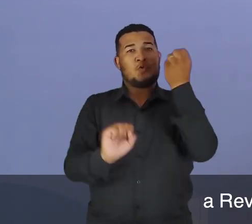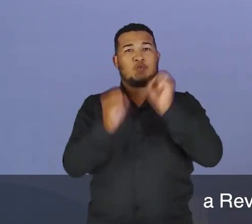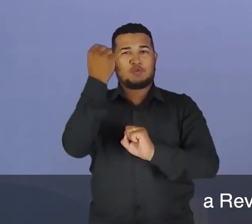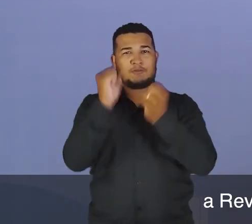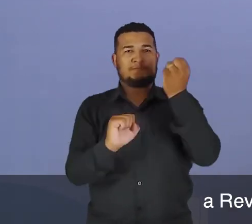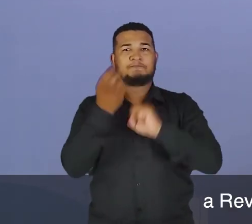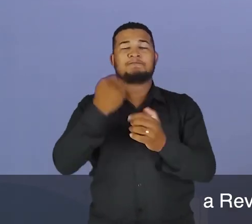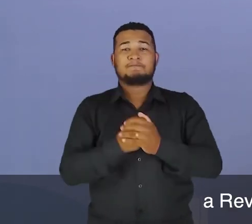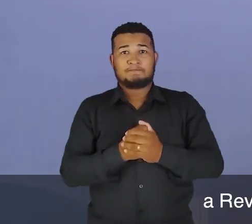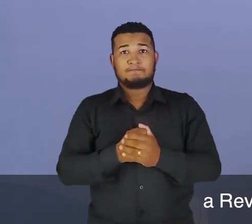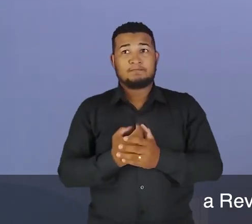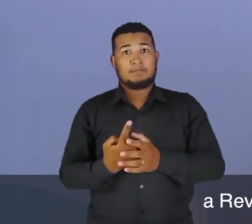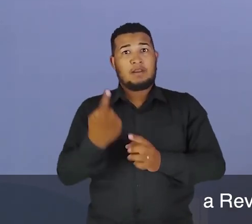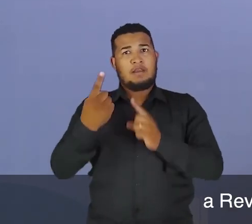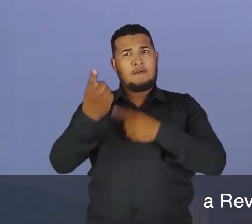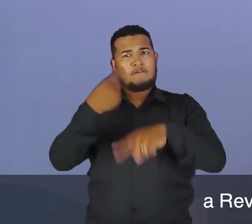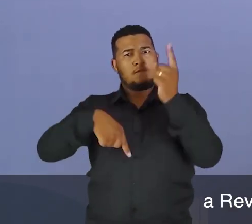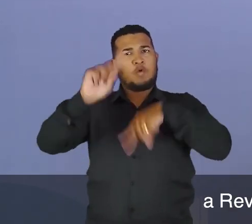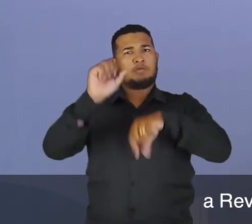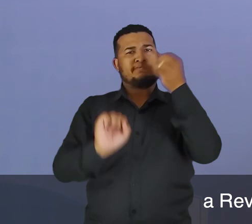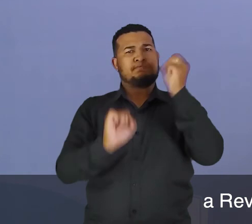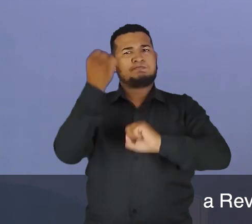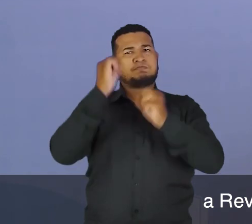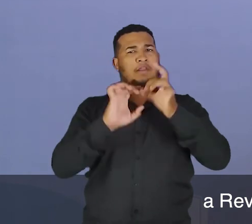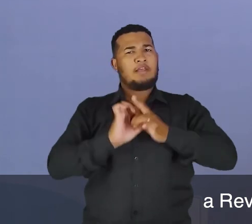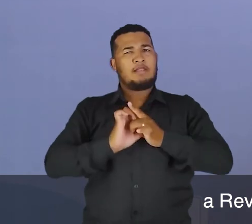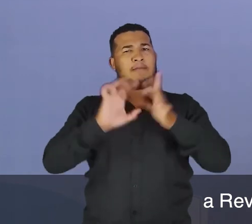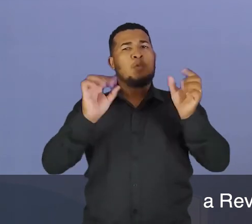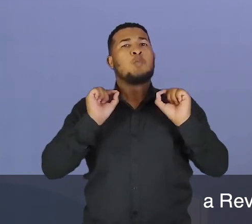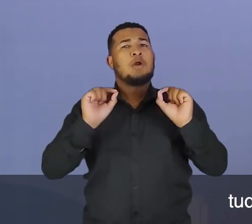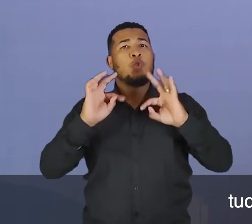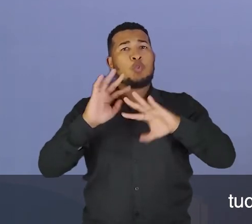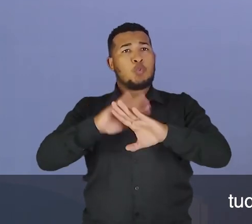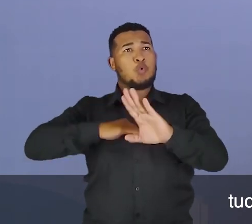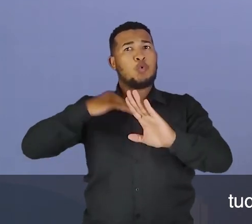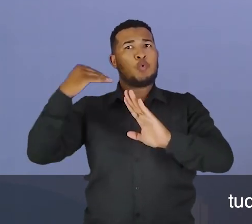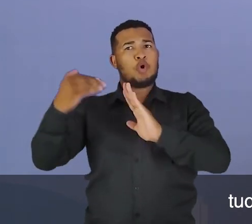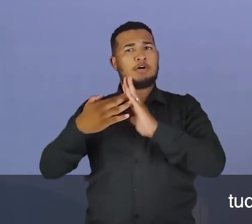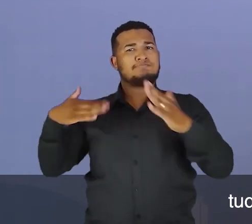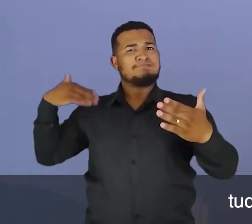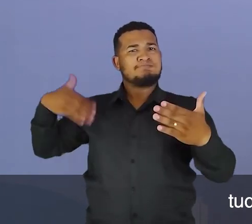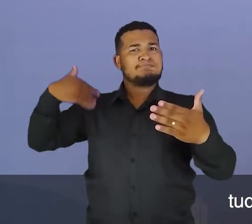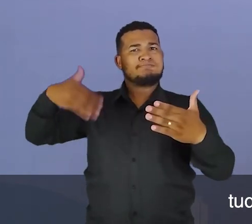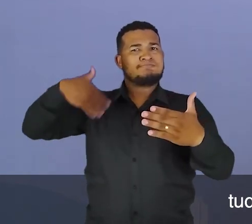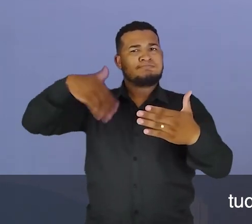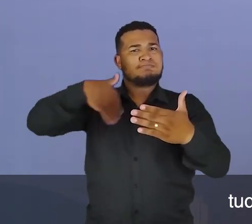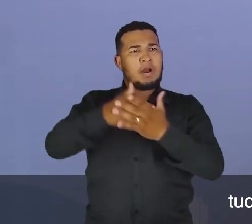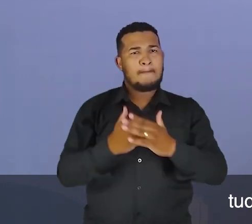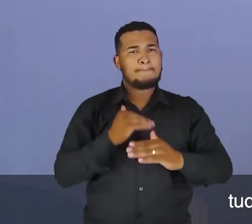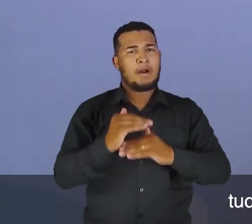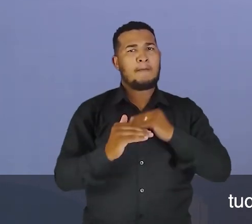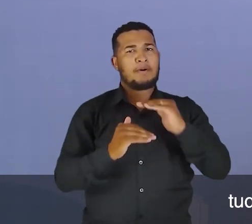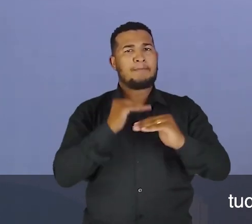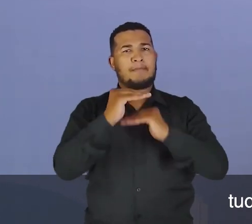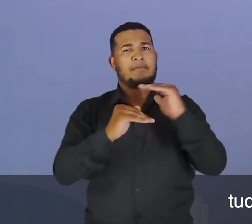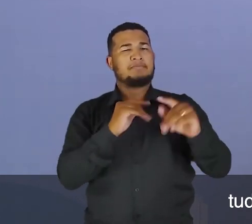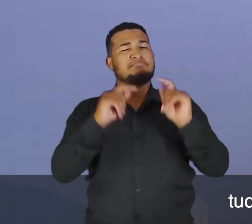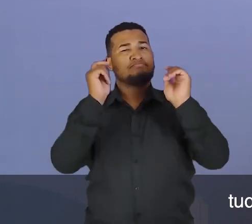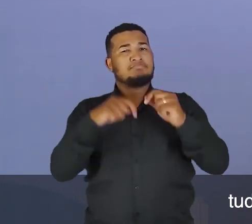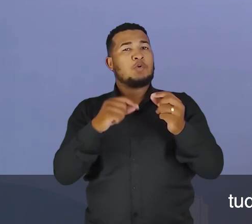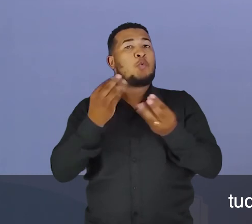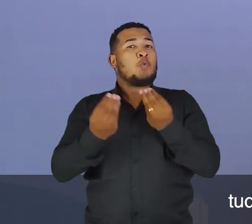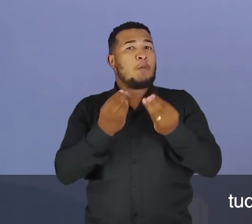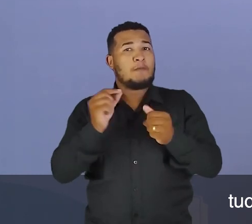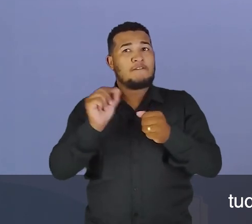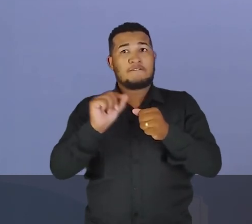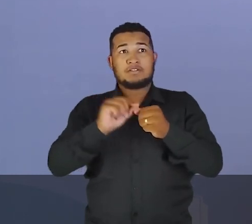A Revolução Industrial, ela permitiu que tudo o que nós construímos, tudo que nós evoluímos pudesse ser feito